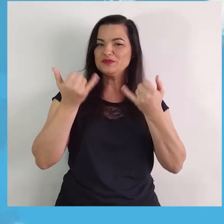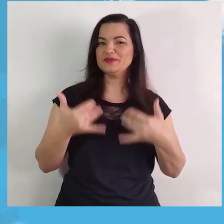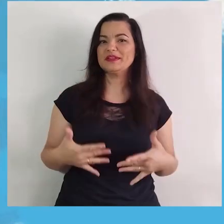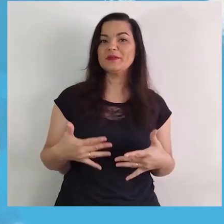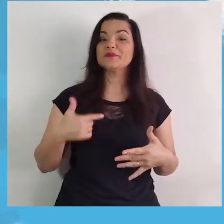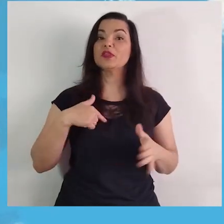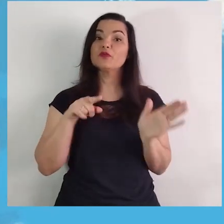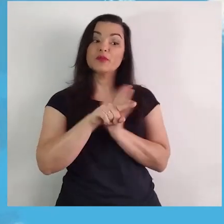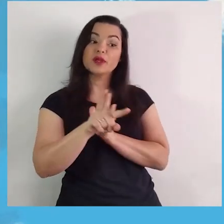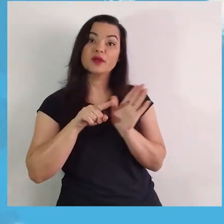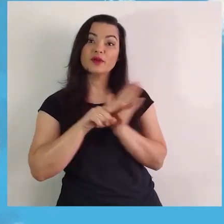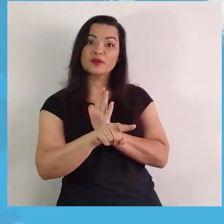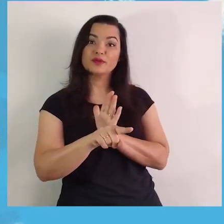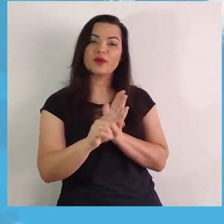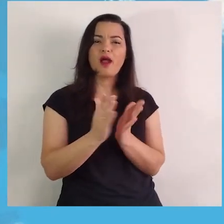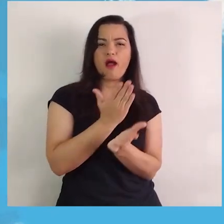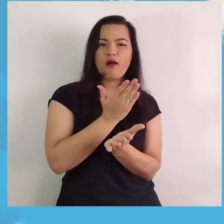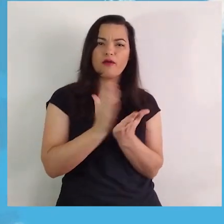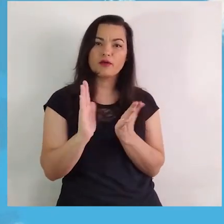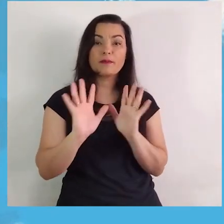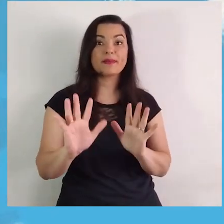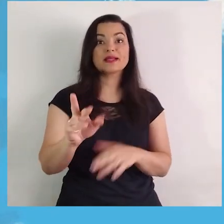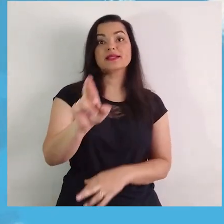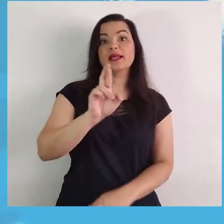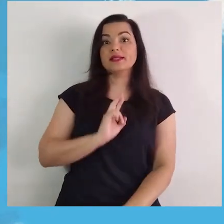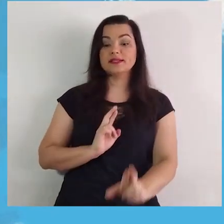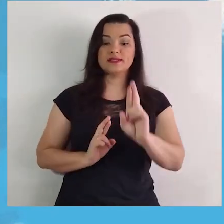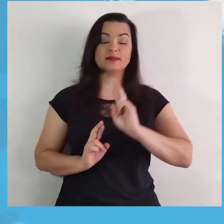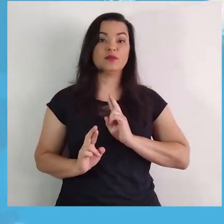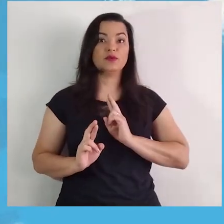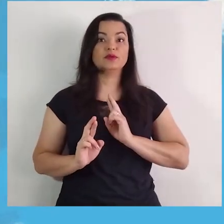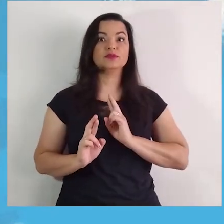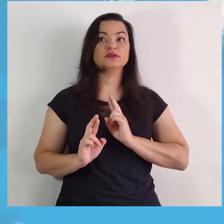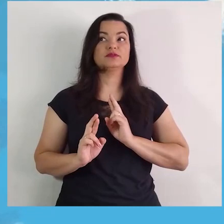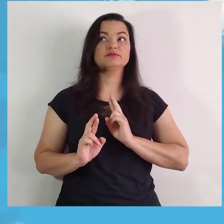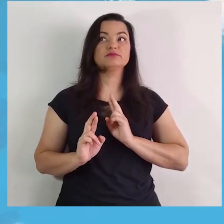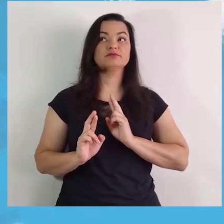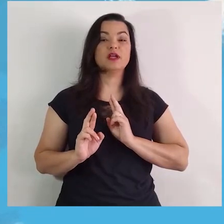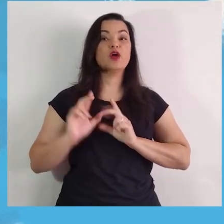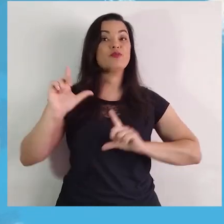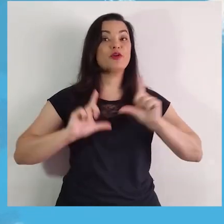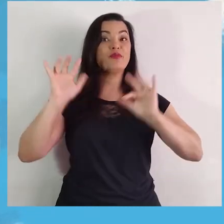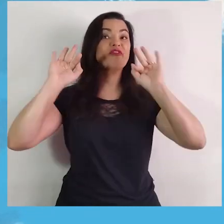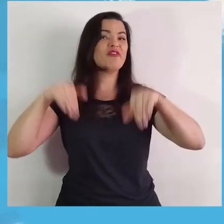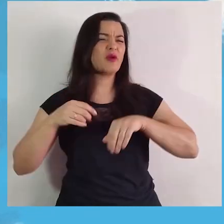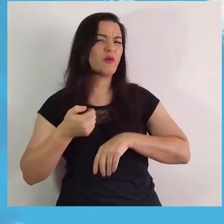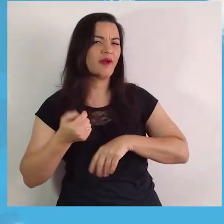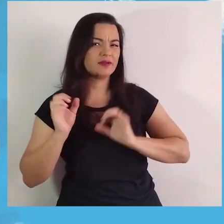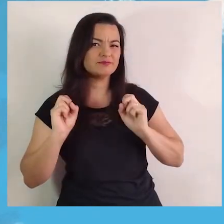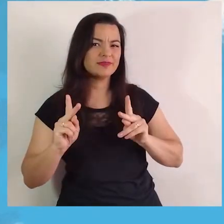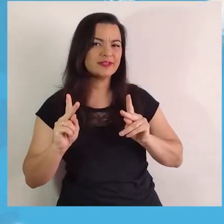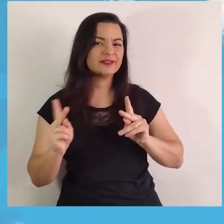maneira: eu vou fazer umas perguntinhas agora, só que as respostas só virão no final do programa. Tudo